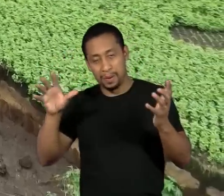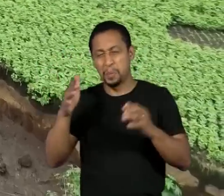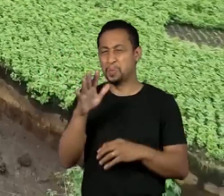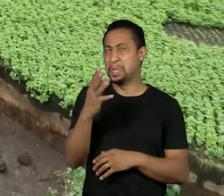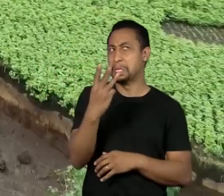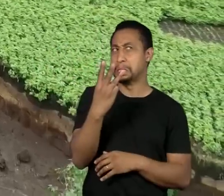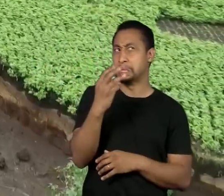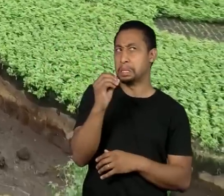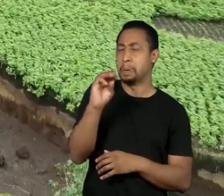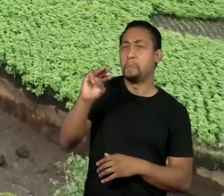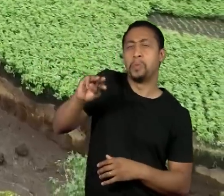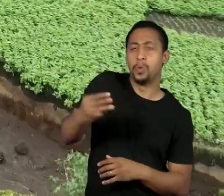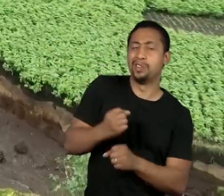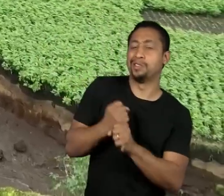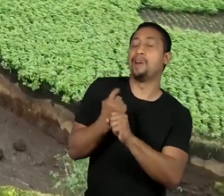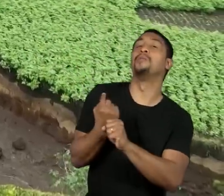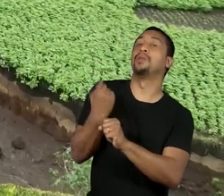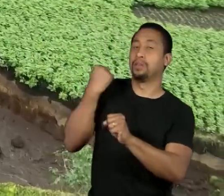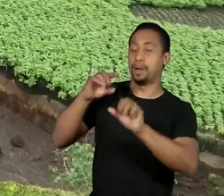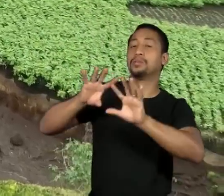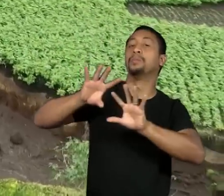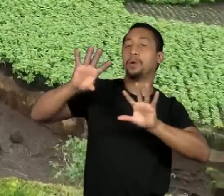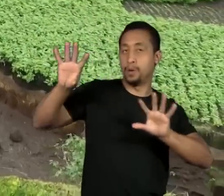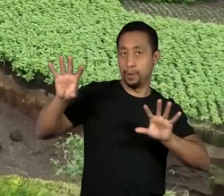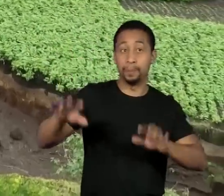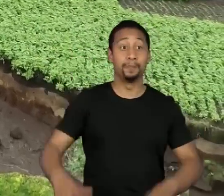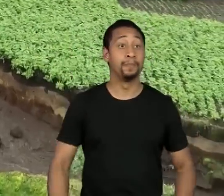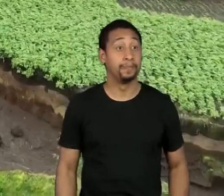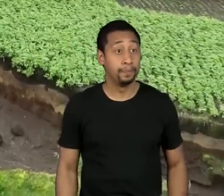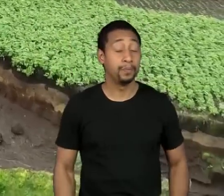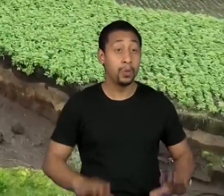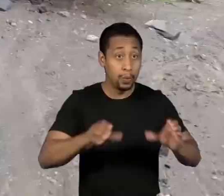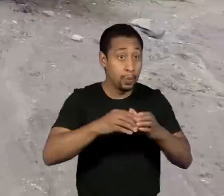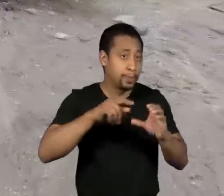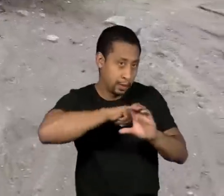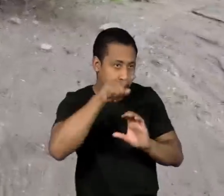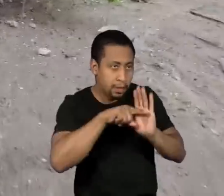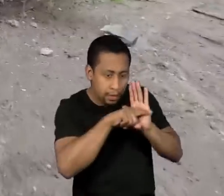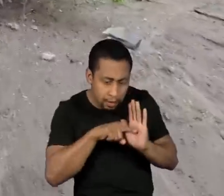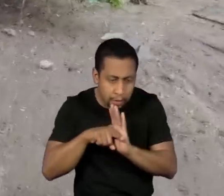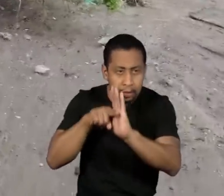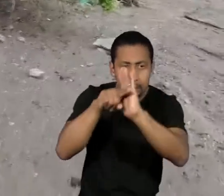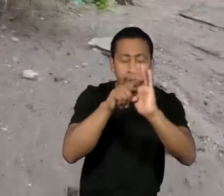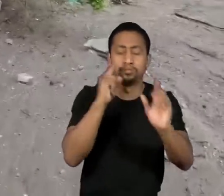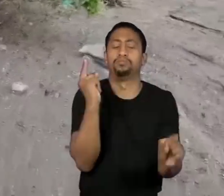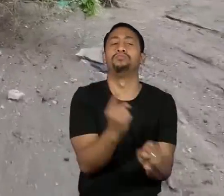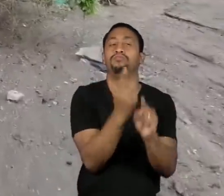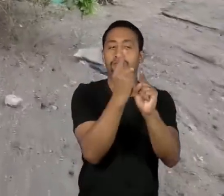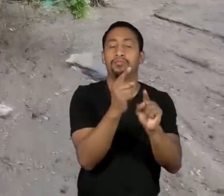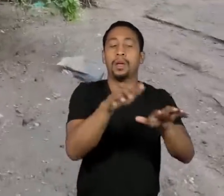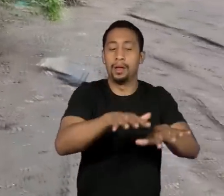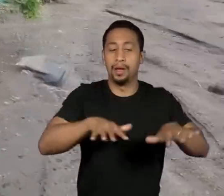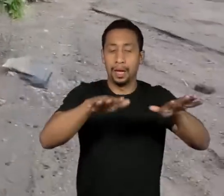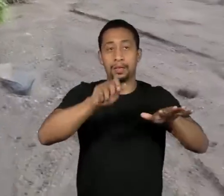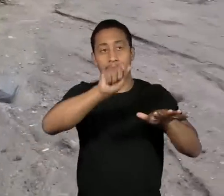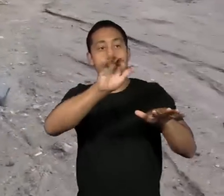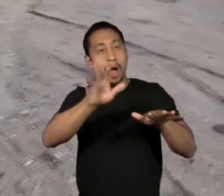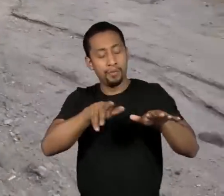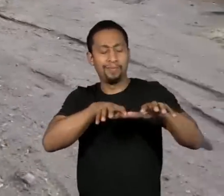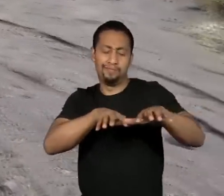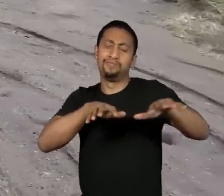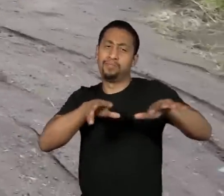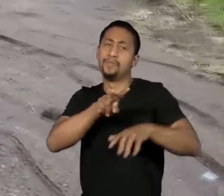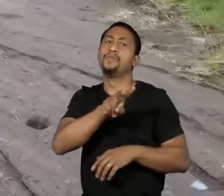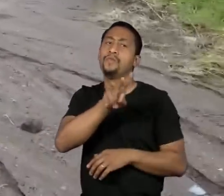Os cientistas sabem há algumas décadas que a África vai se separar, mas os detalhes foram revelados em